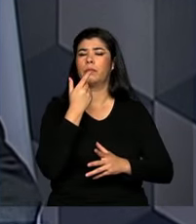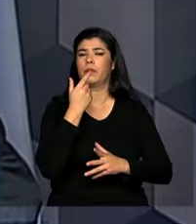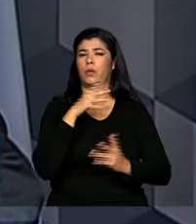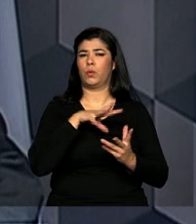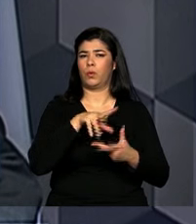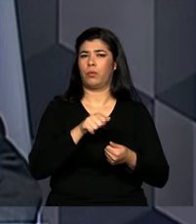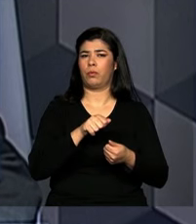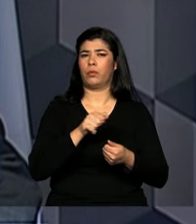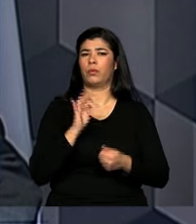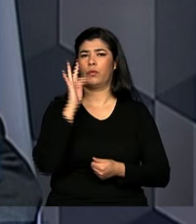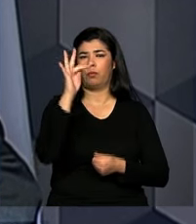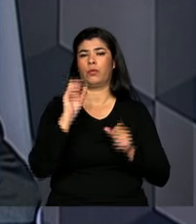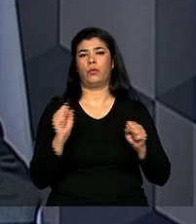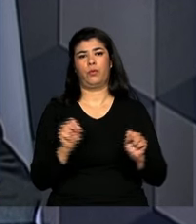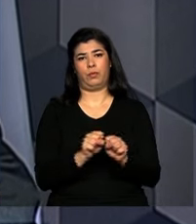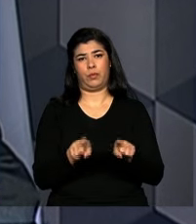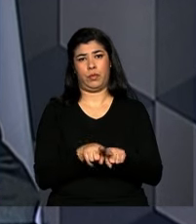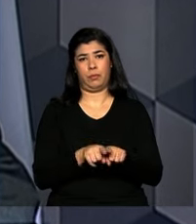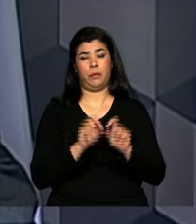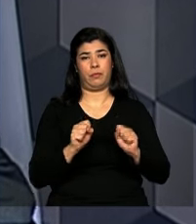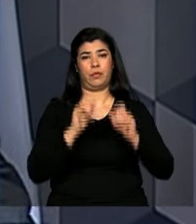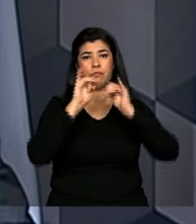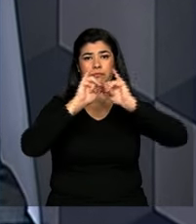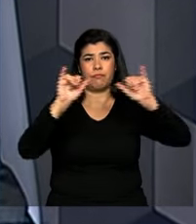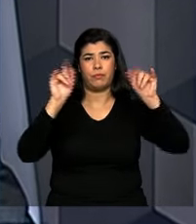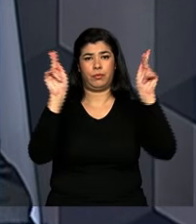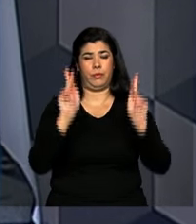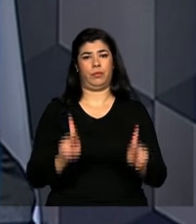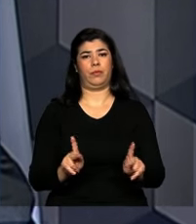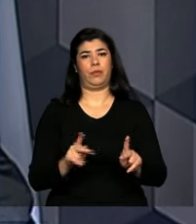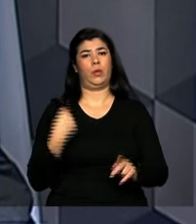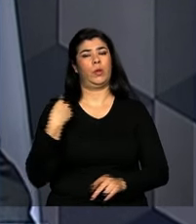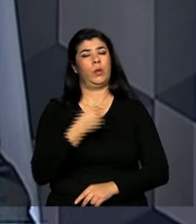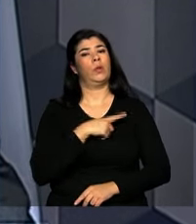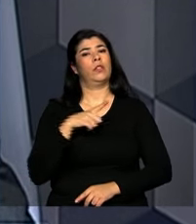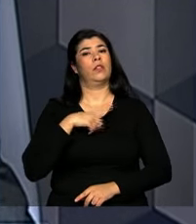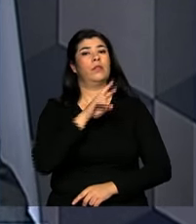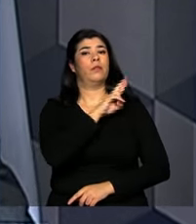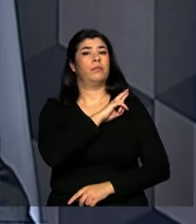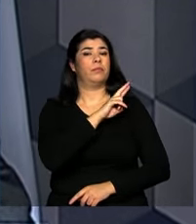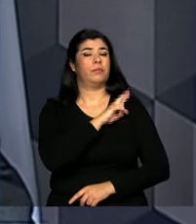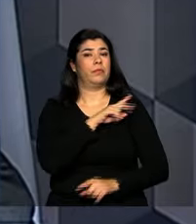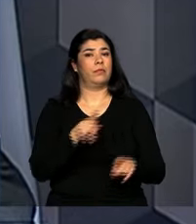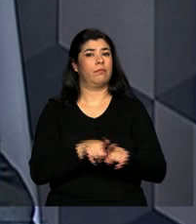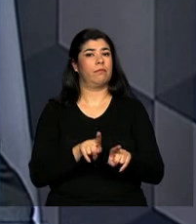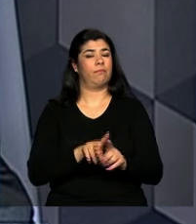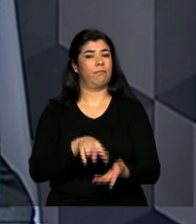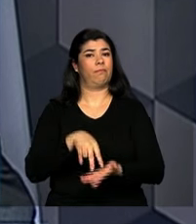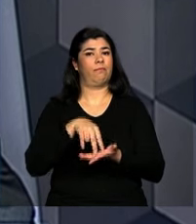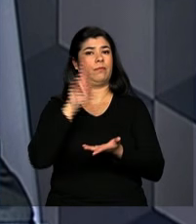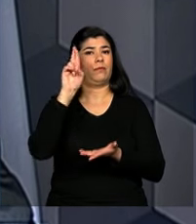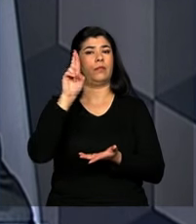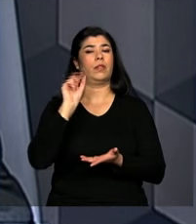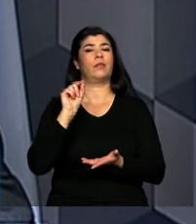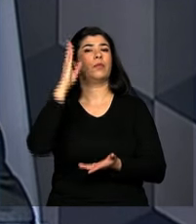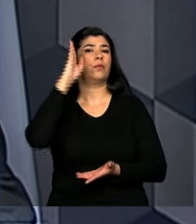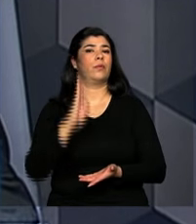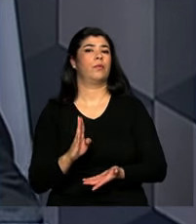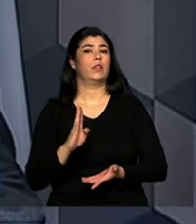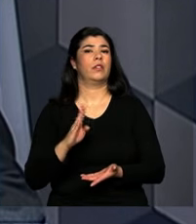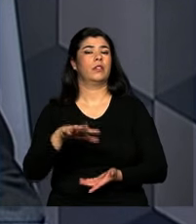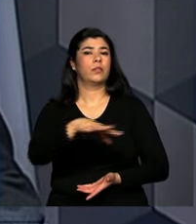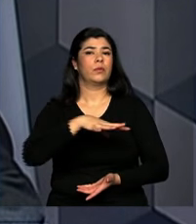paz. E nós temos um papel importante de fortalecer essa posição importante do nosso Brasil